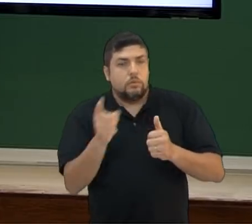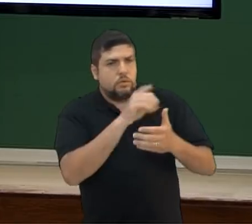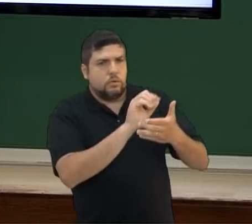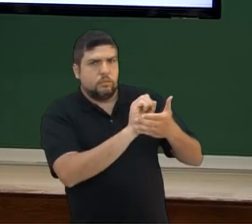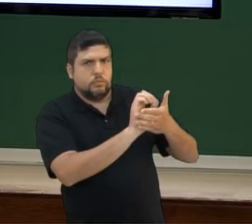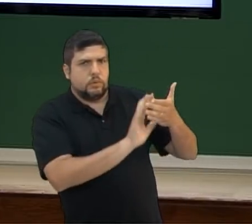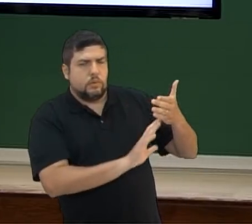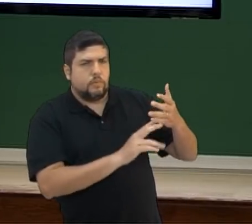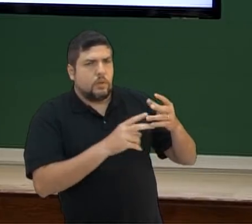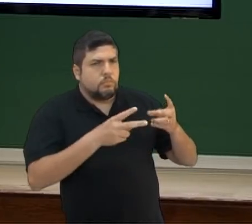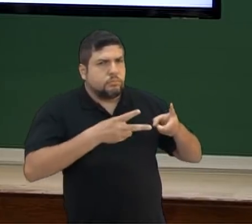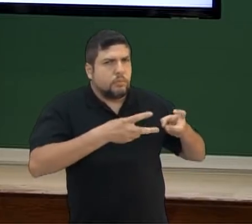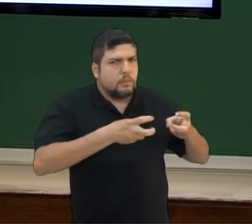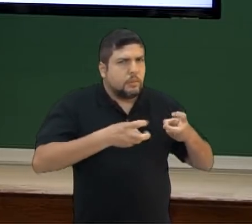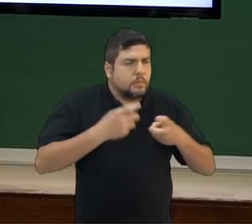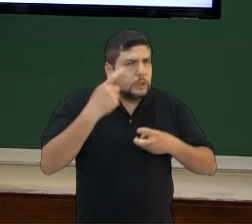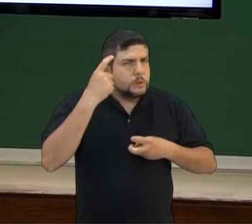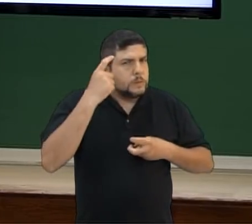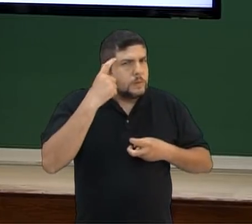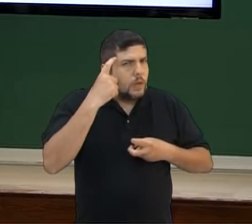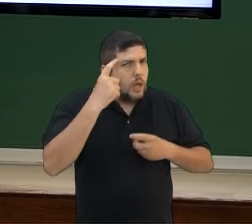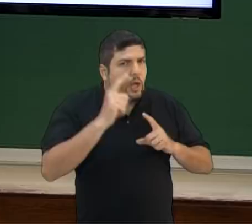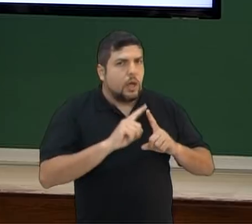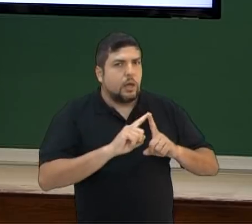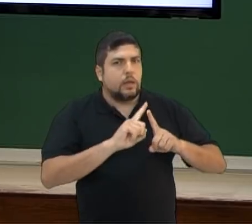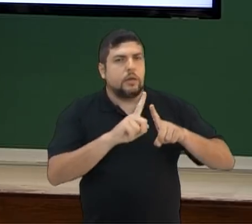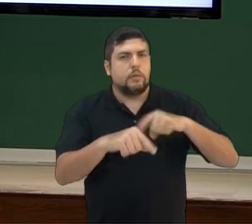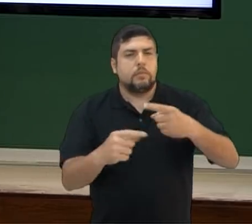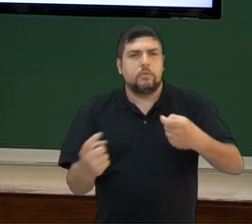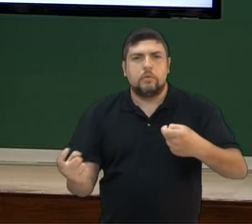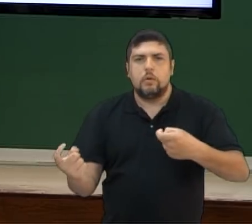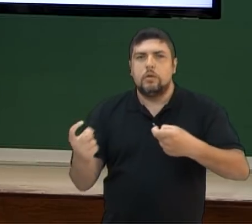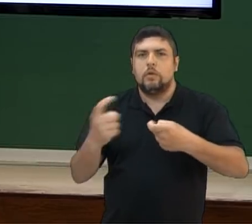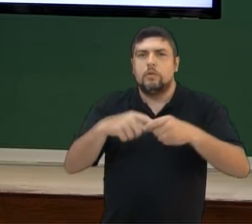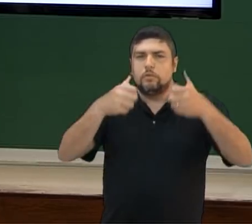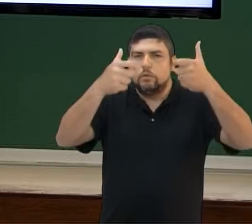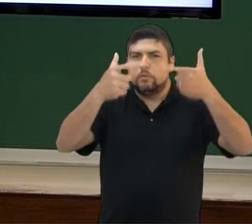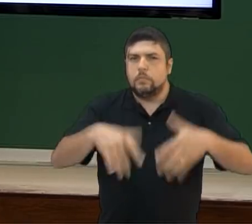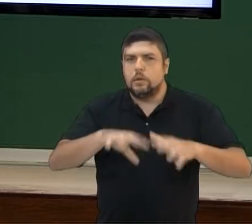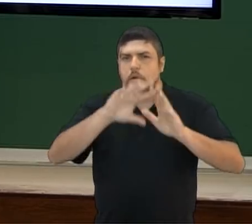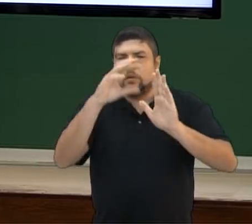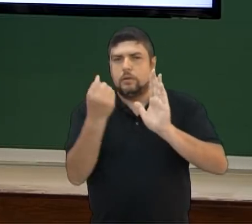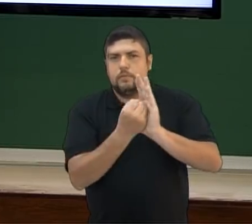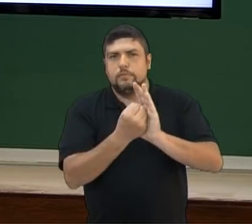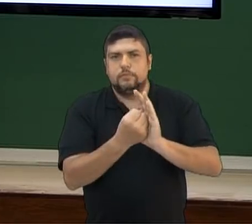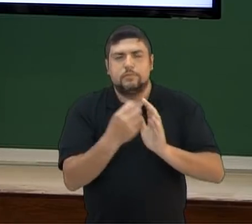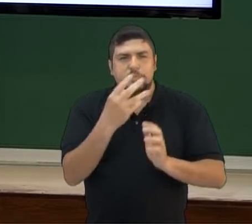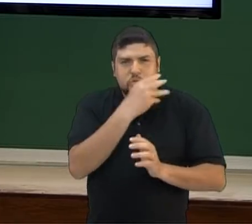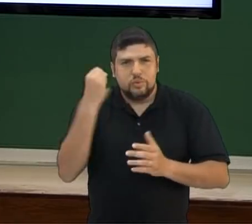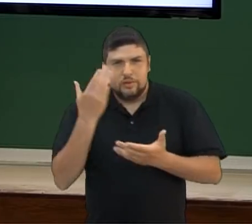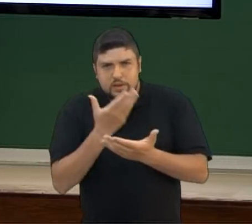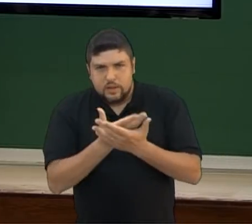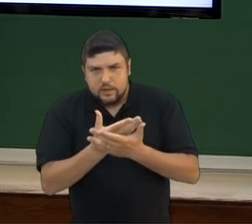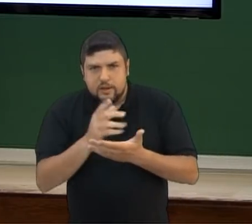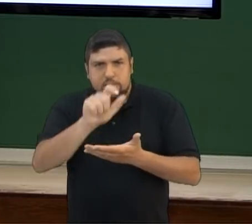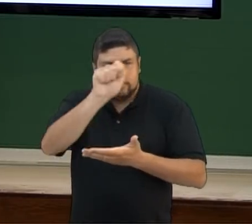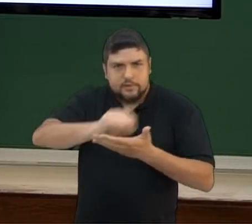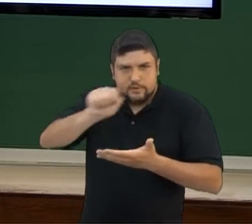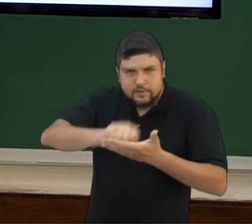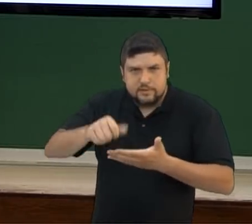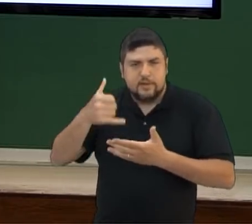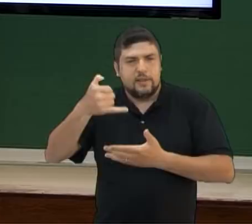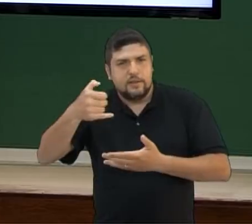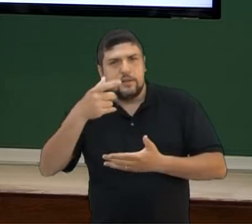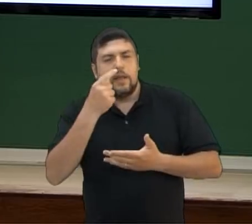vocês. Depois, eu vou retomar falando desses símbolos, ok? Estão gostando da aula? Pegaram o caneta, o caderno, o